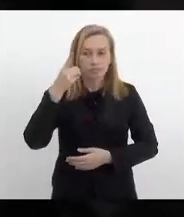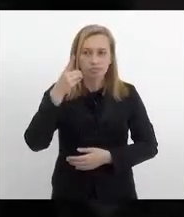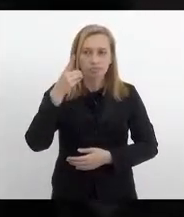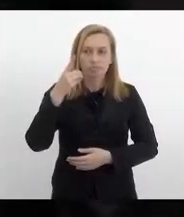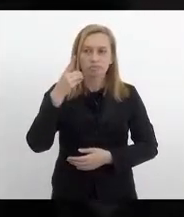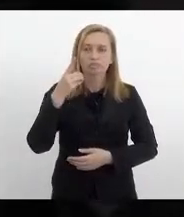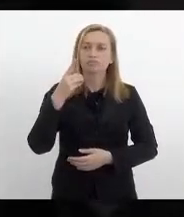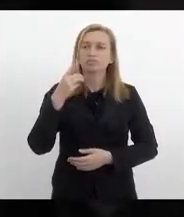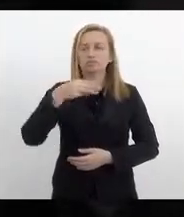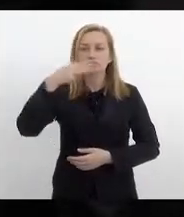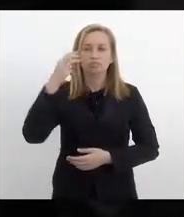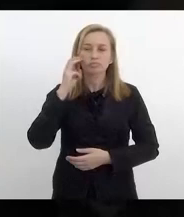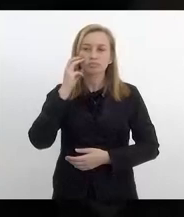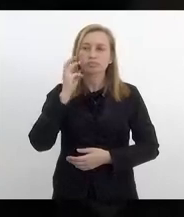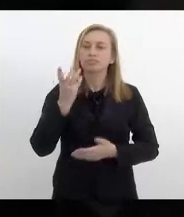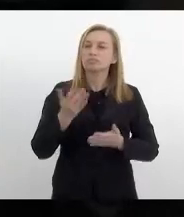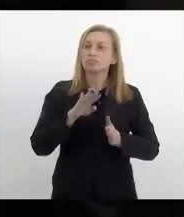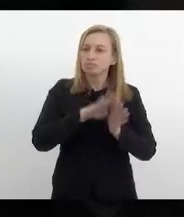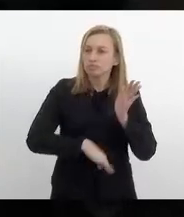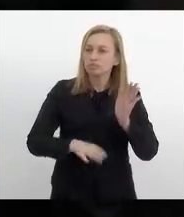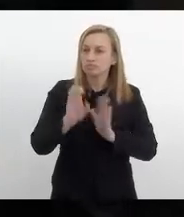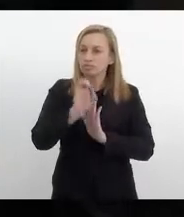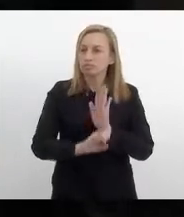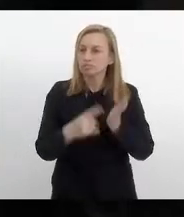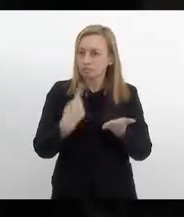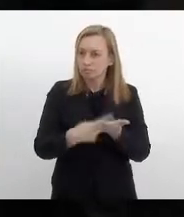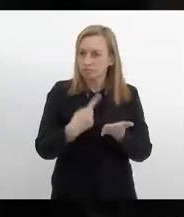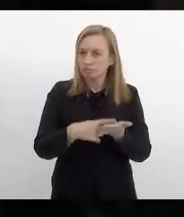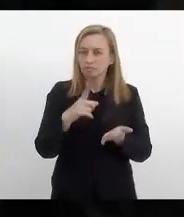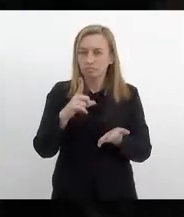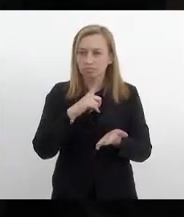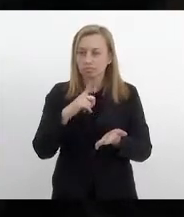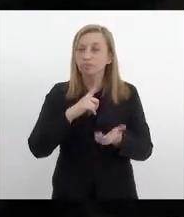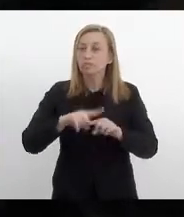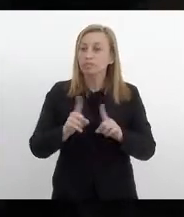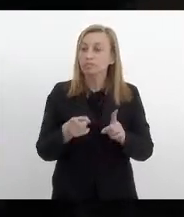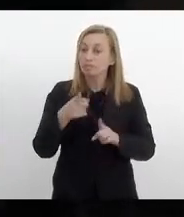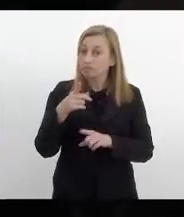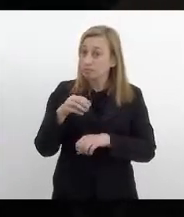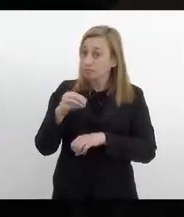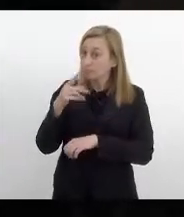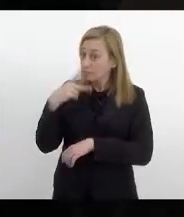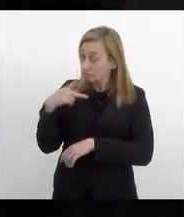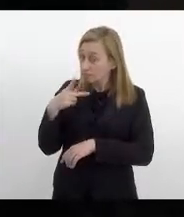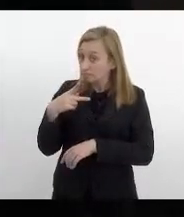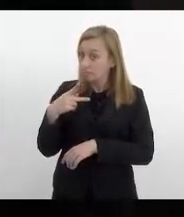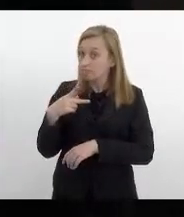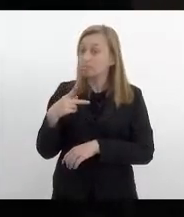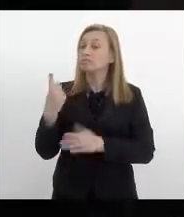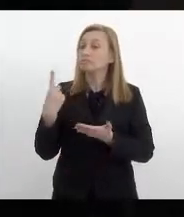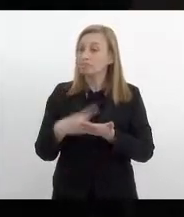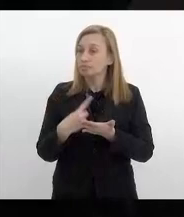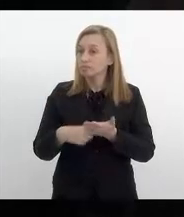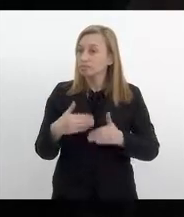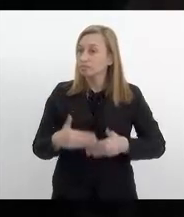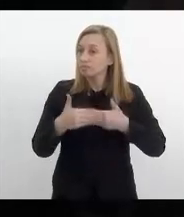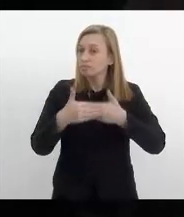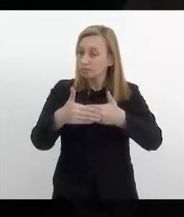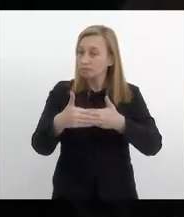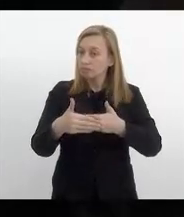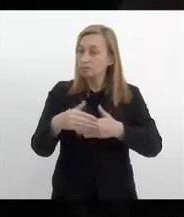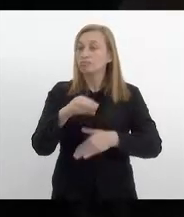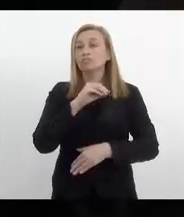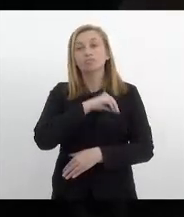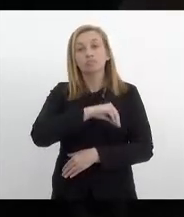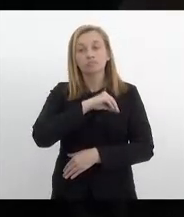a gente retira a emenda para se fazer um acordo. Mas a gente destaca que esse acordo, para que a gente avance na recomposição